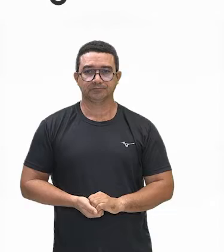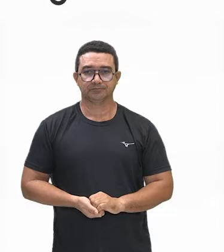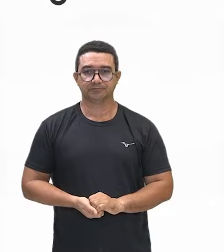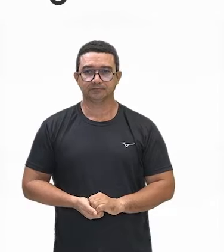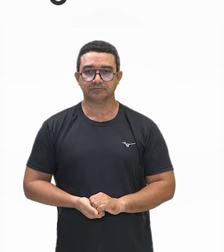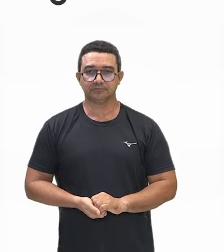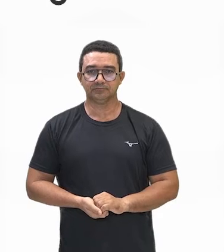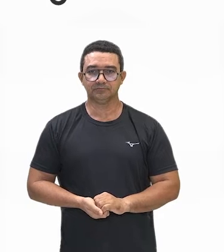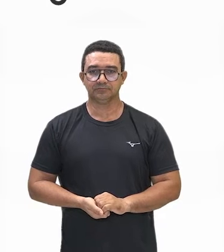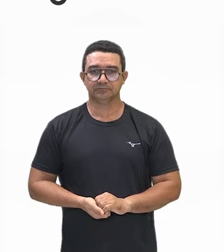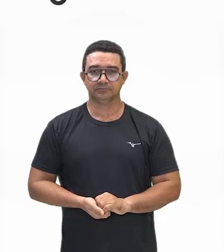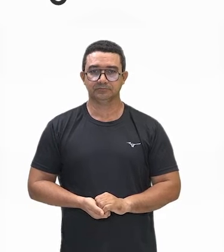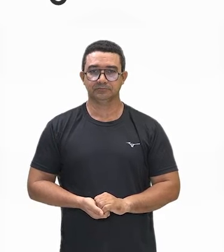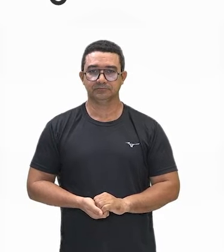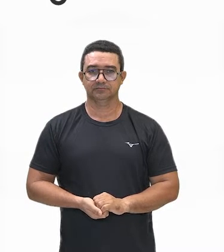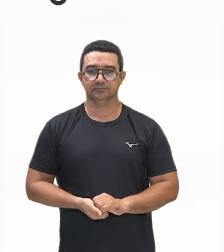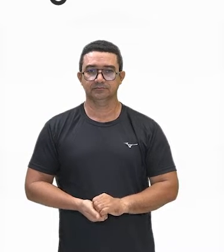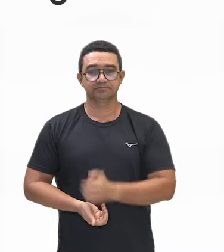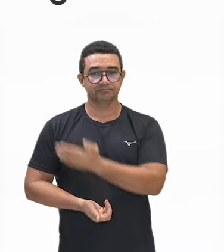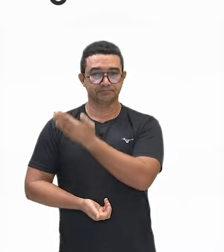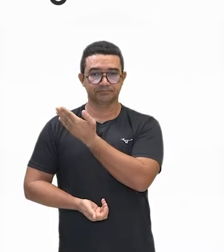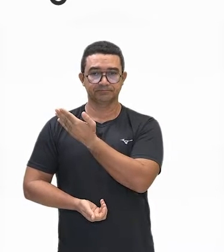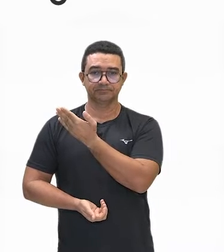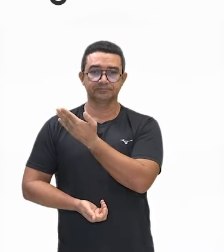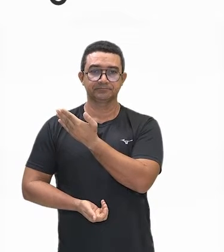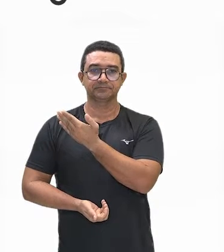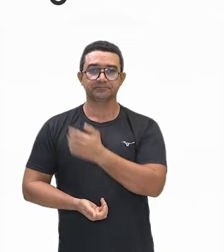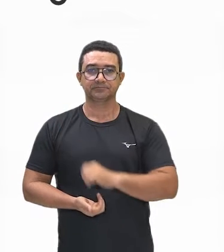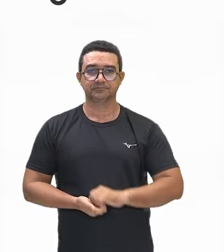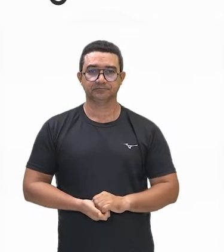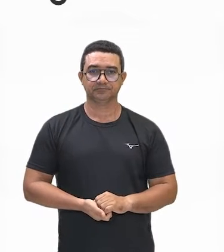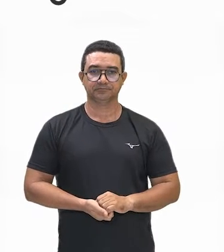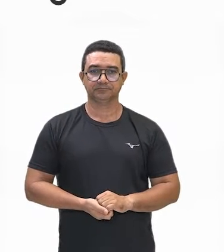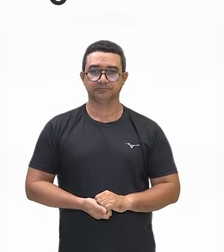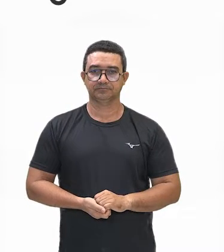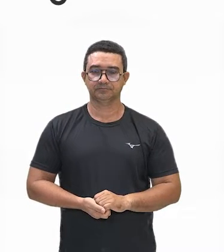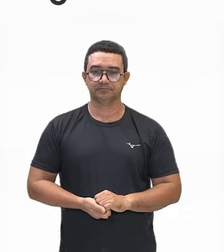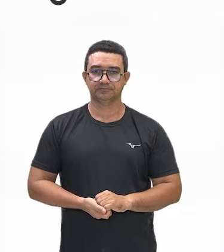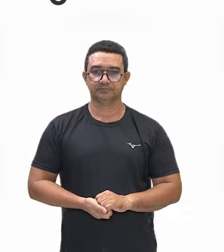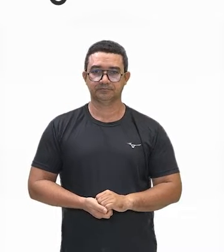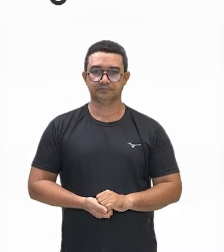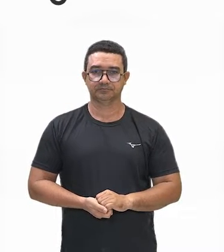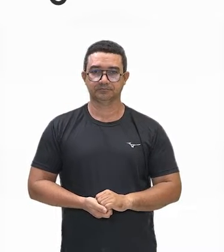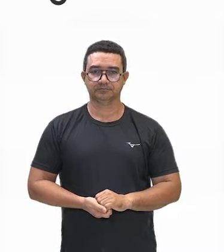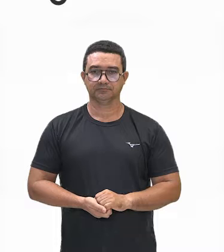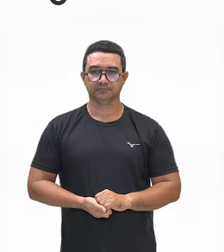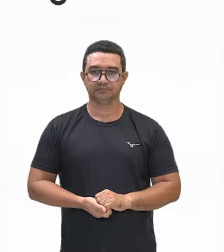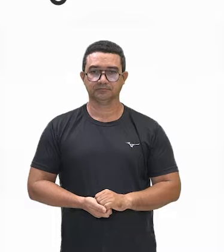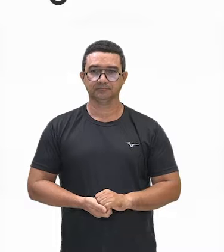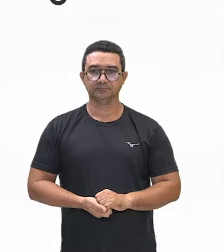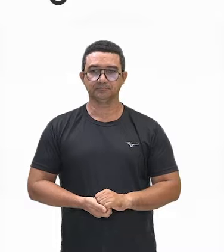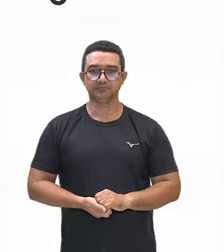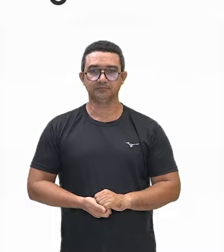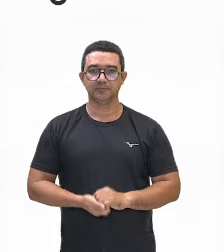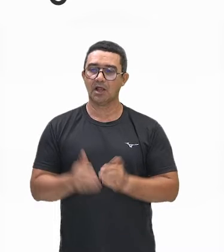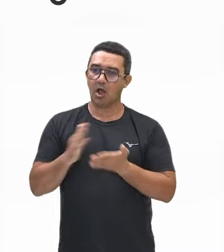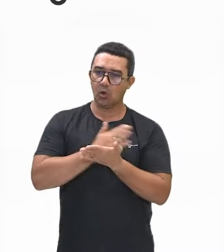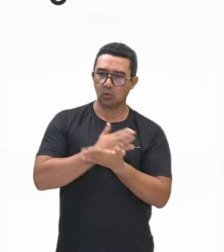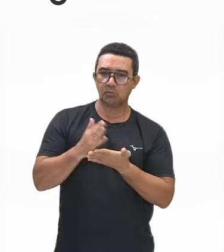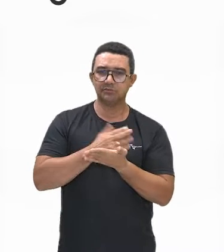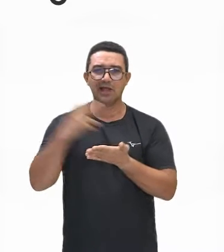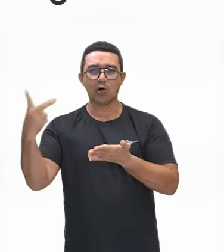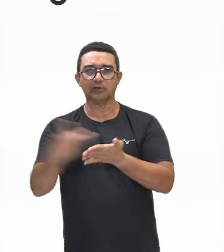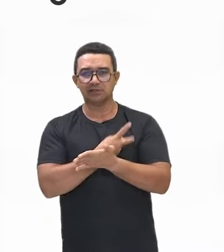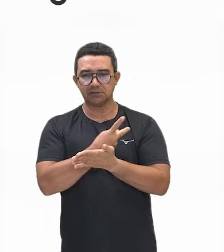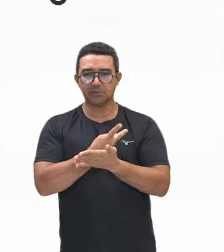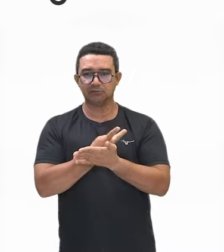lá? Então, nós temos aqui Some Facts About COVID-19, alguns fatos sobre o COVID-19. Então,